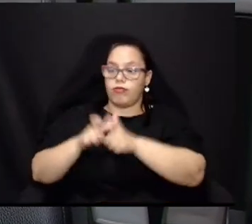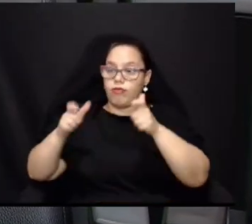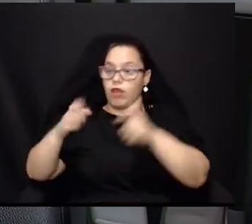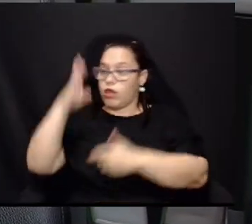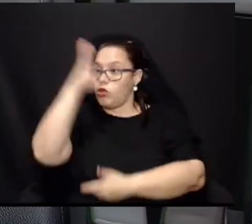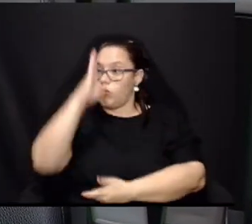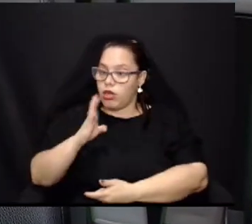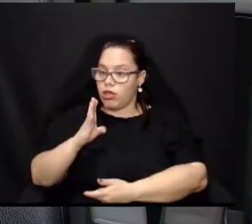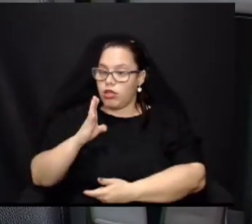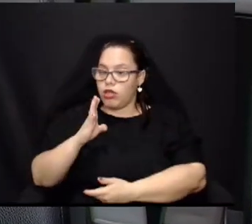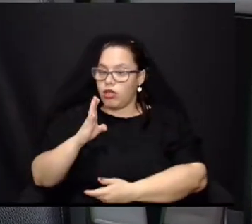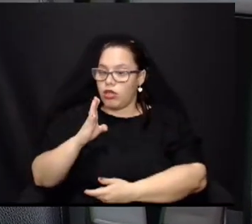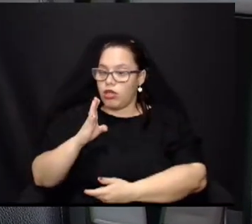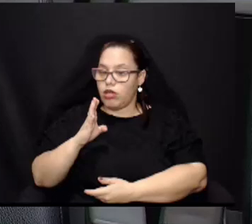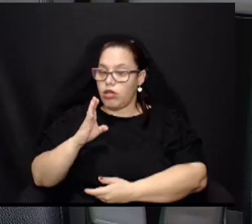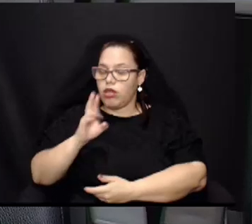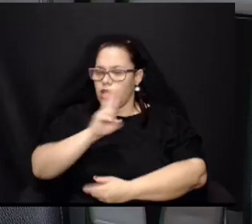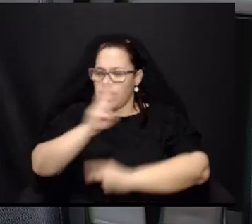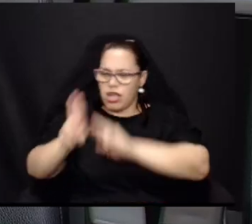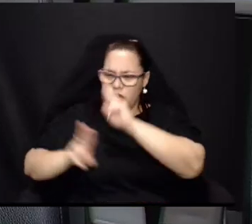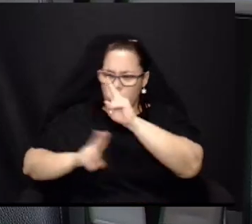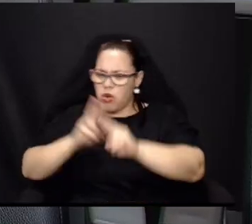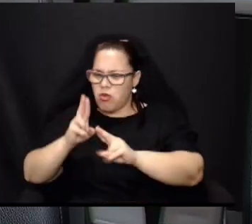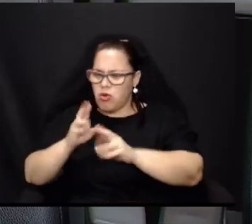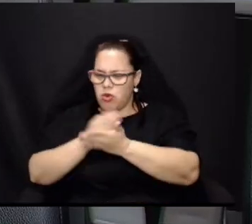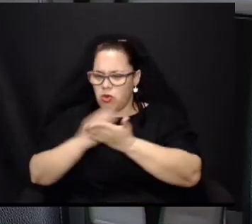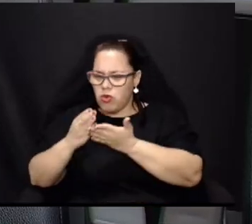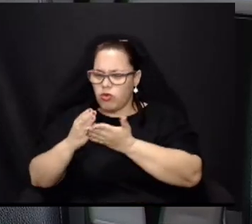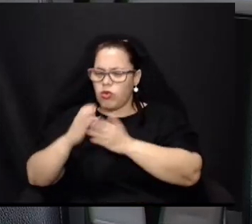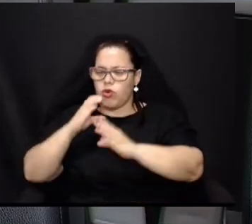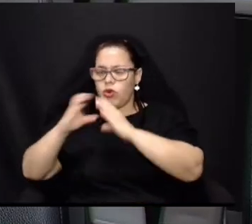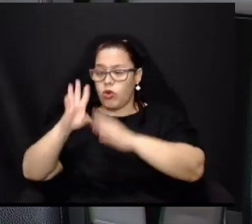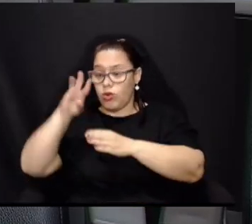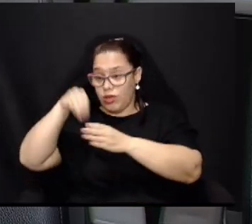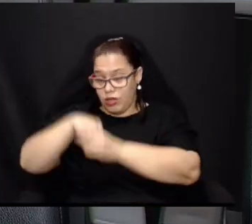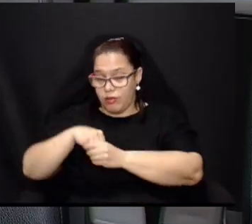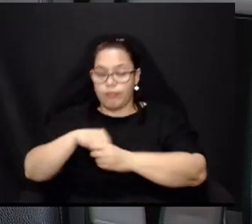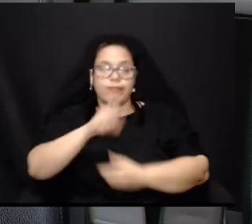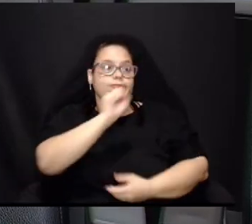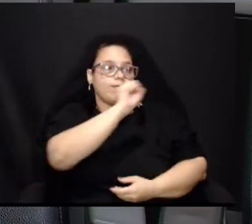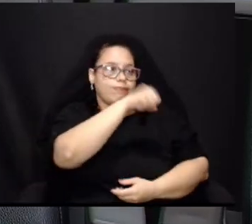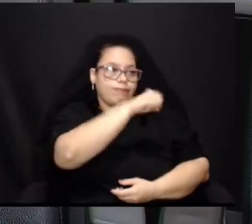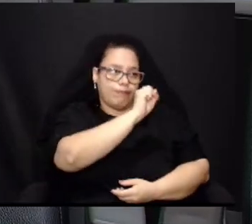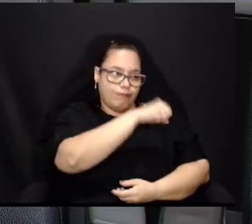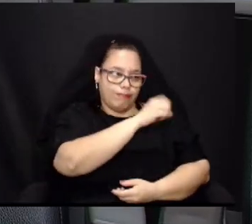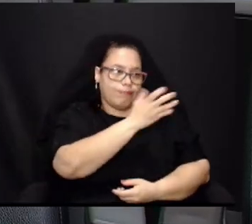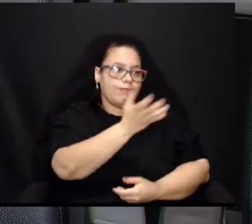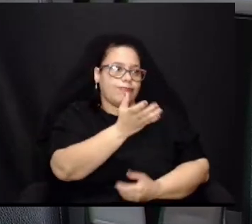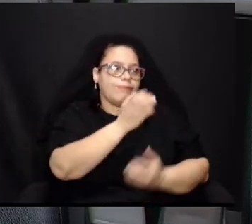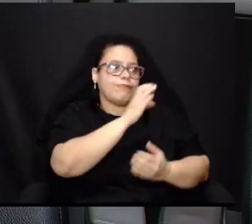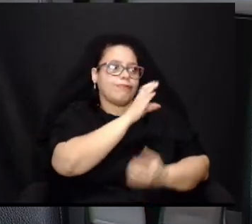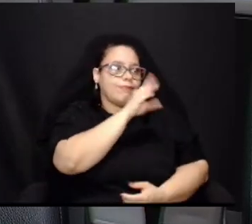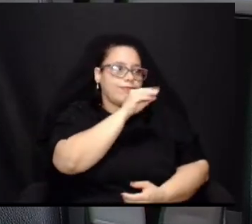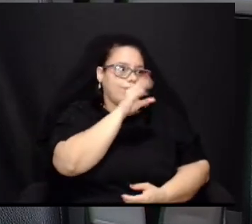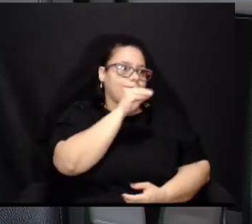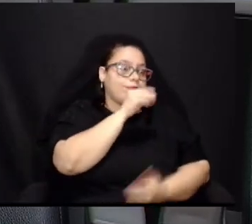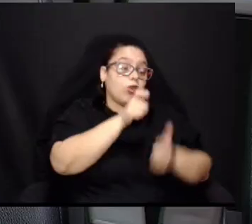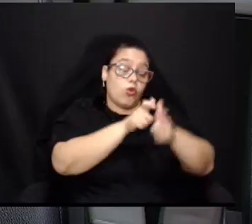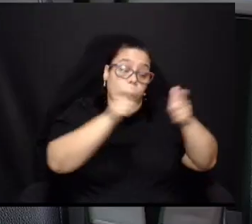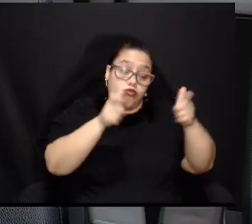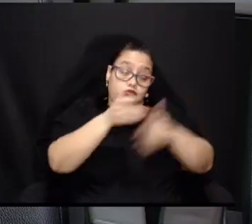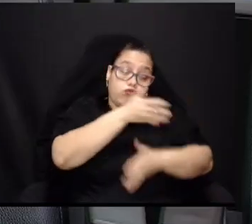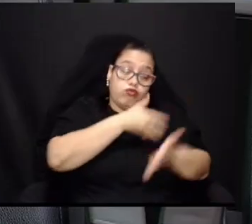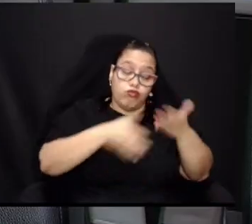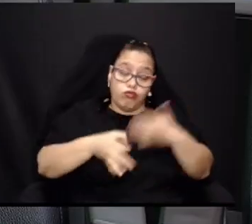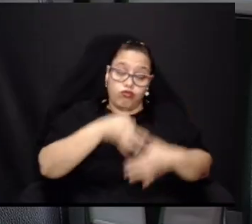esse renome, tudo também começa com a comunicação interna, né? Ah, sim, sim. O colaborador é o maior formador de opinião, e se ele não